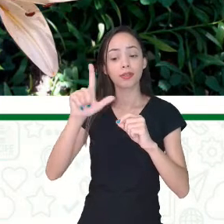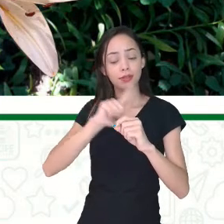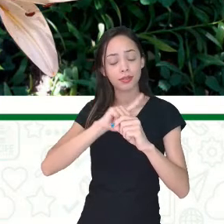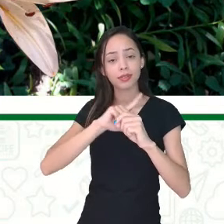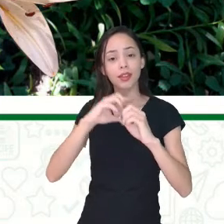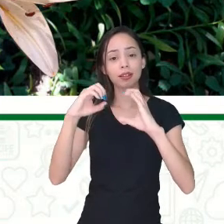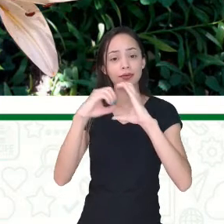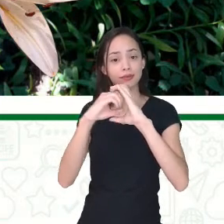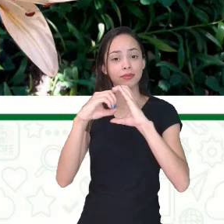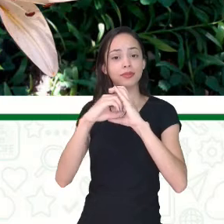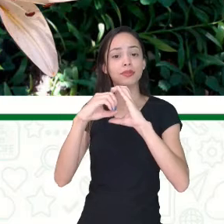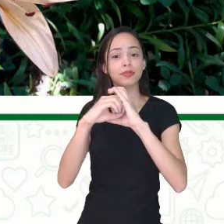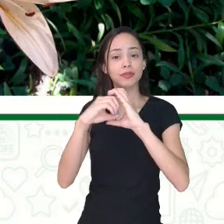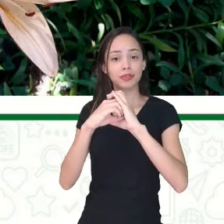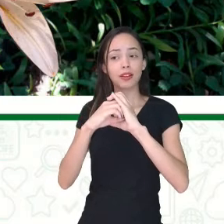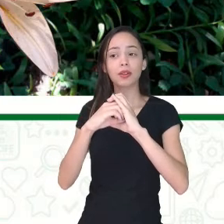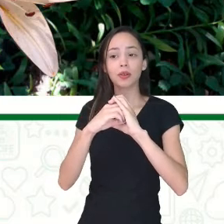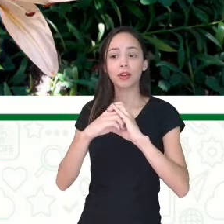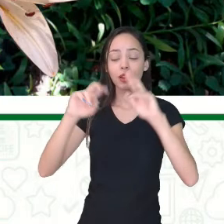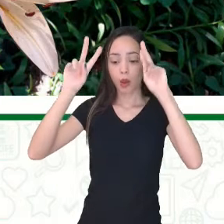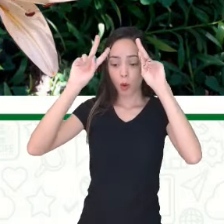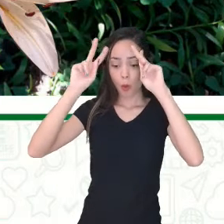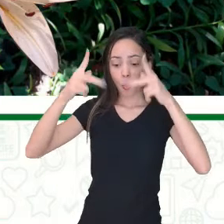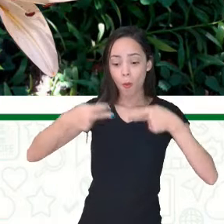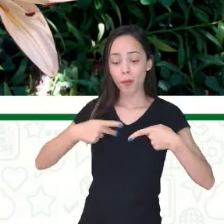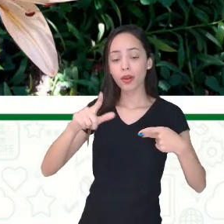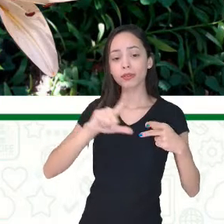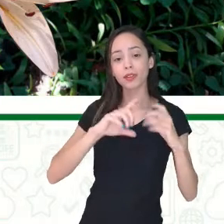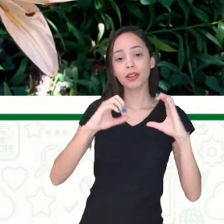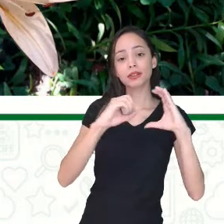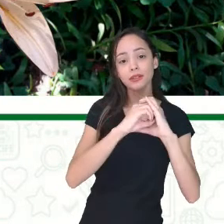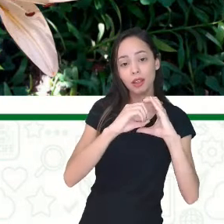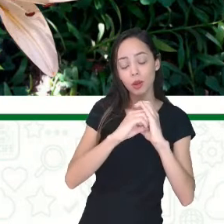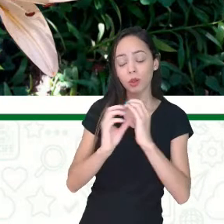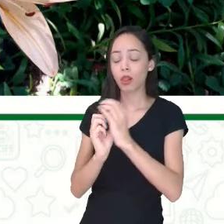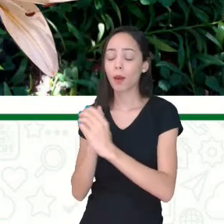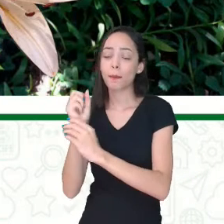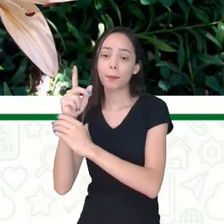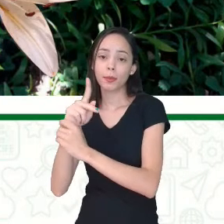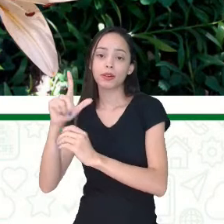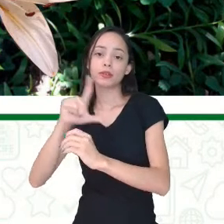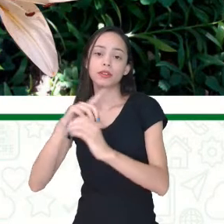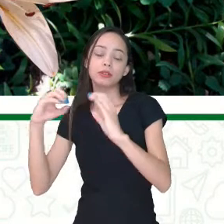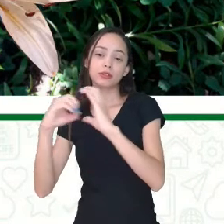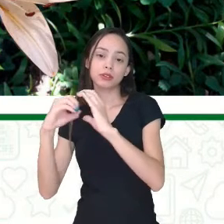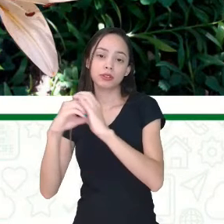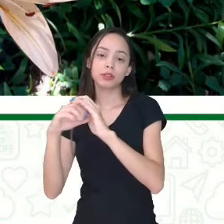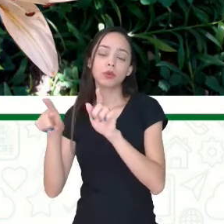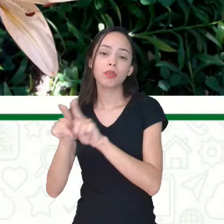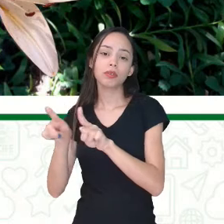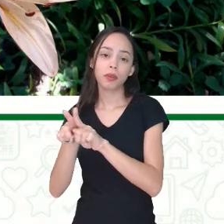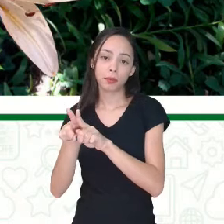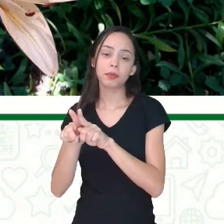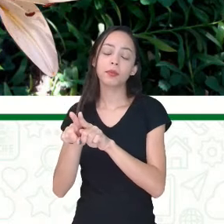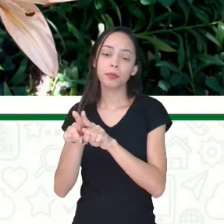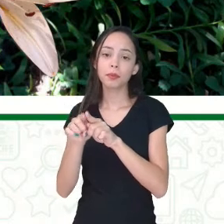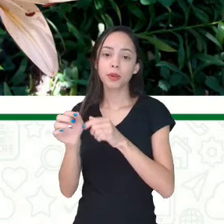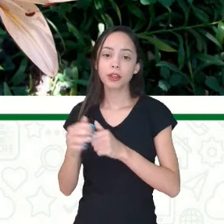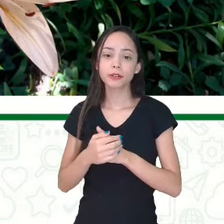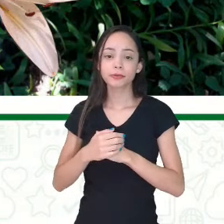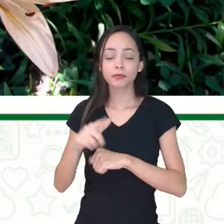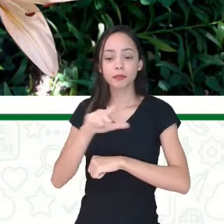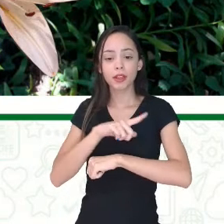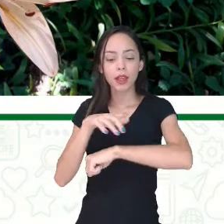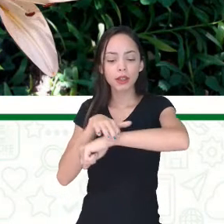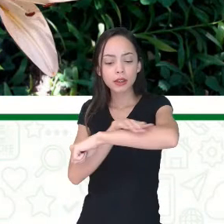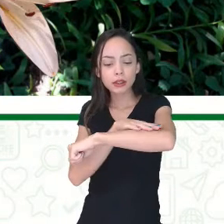E a imagem de um ser humano e as células que temos, essas células que vão criar, né, os tecidos, que